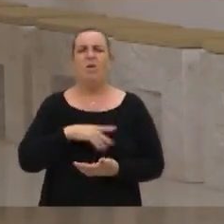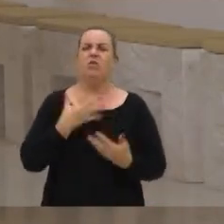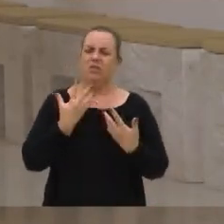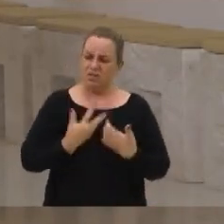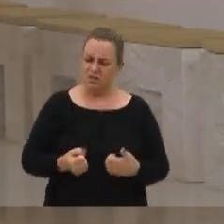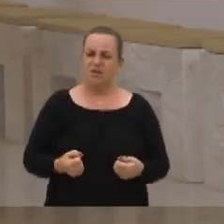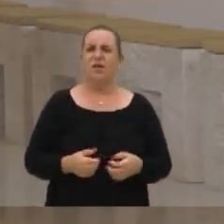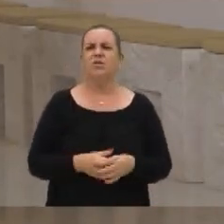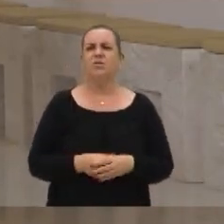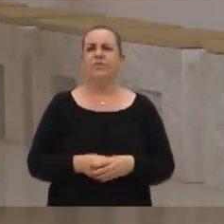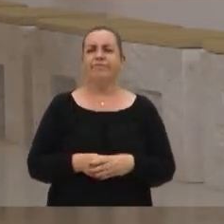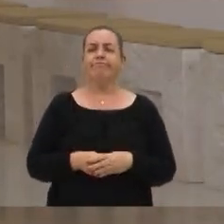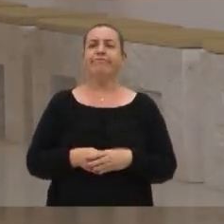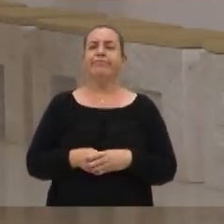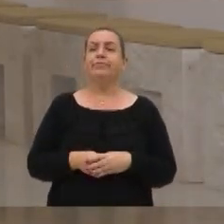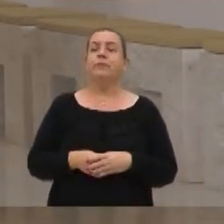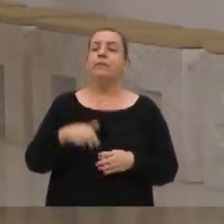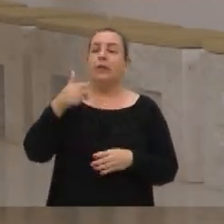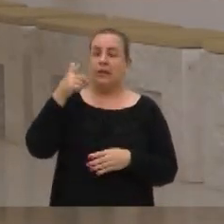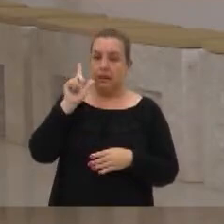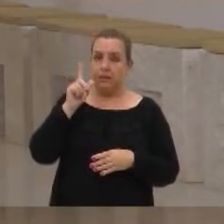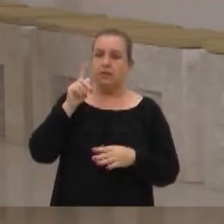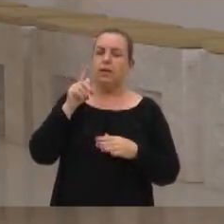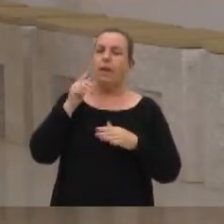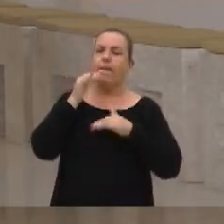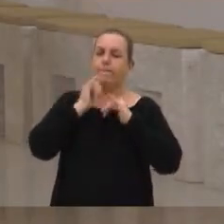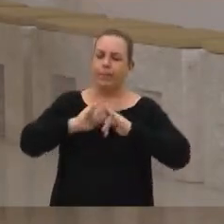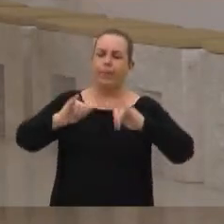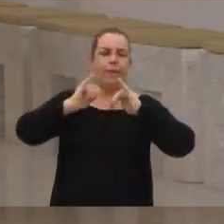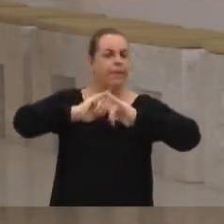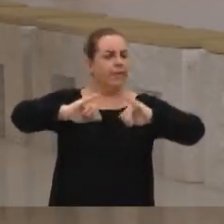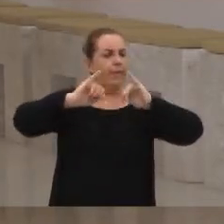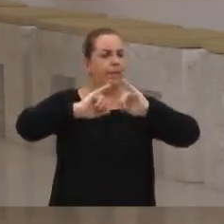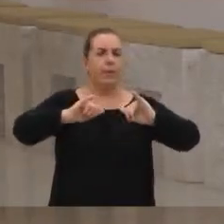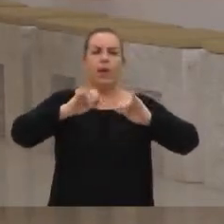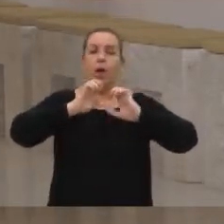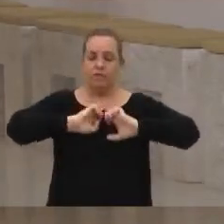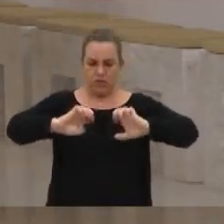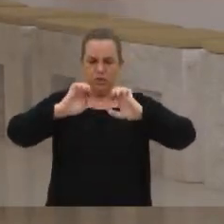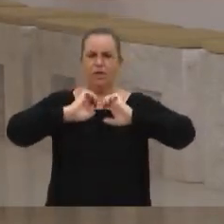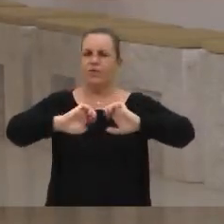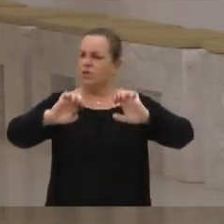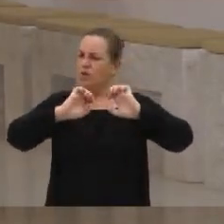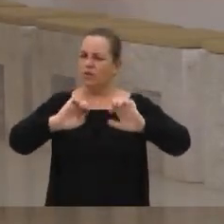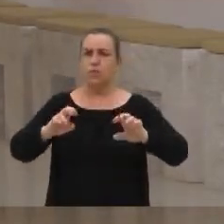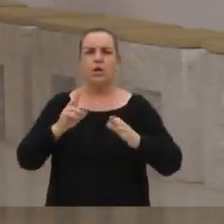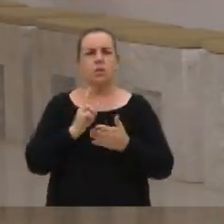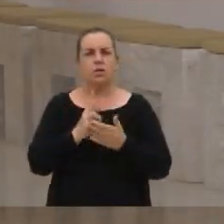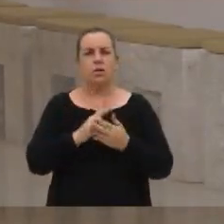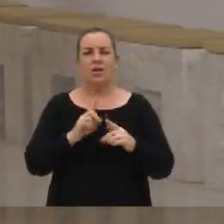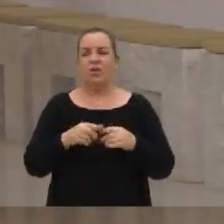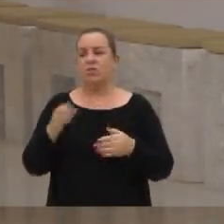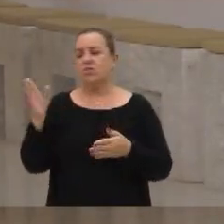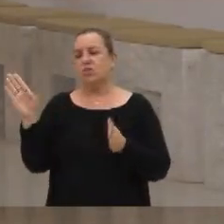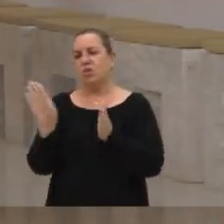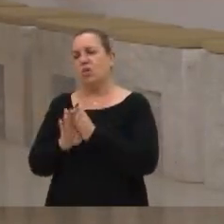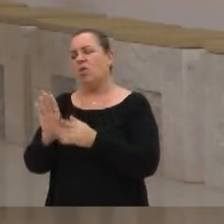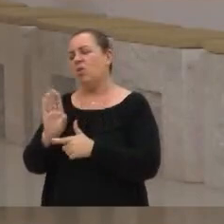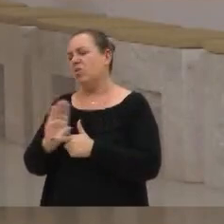desanimado, que antes ele pregava todos os dias o Evangelho. Quando chegou em Corinto, ele falou,